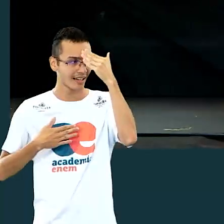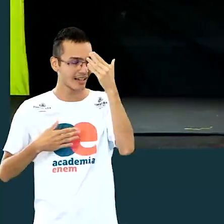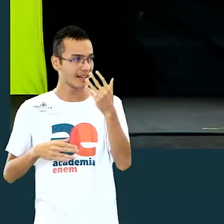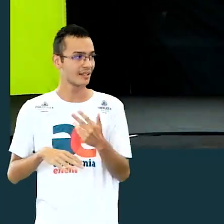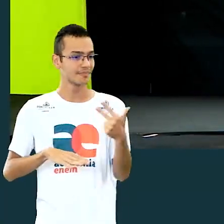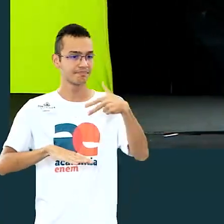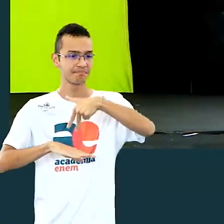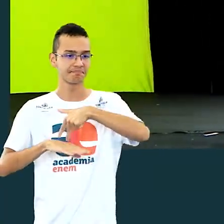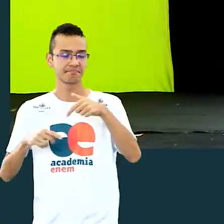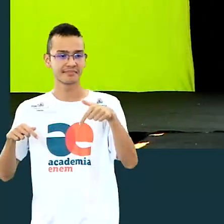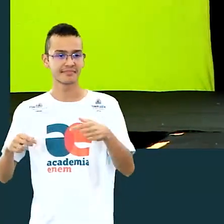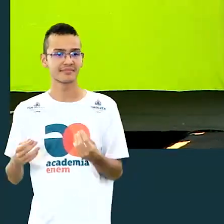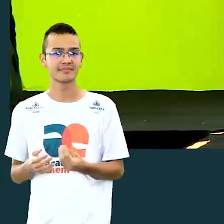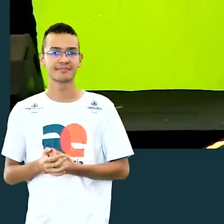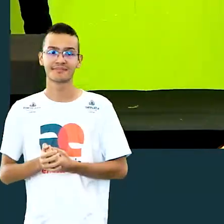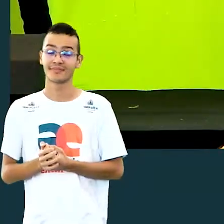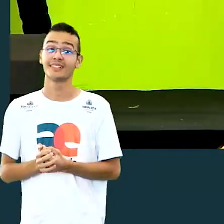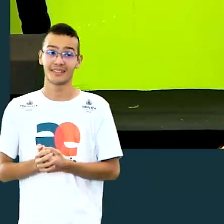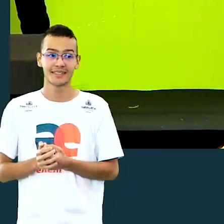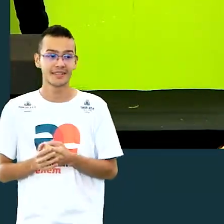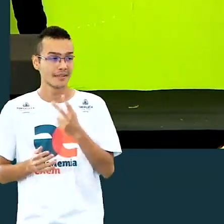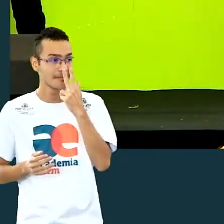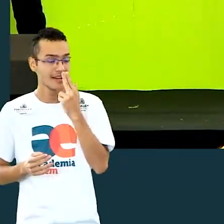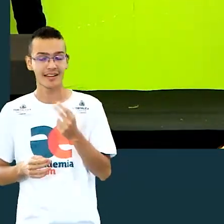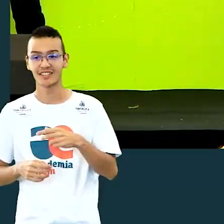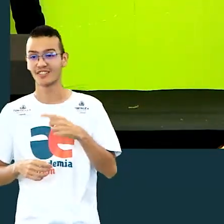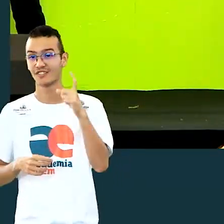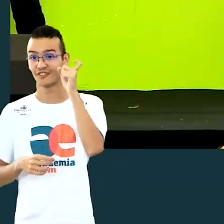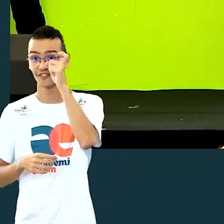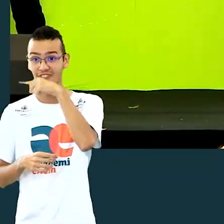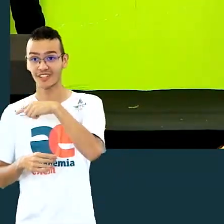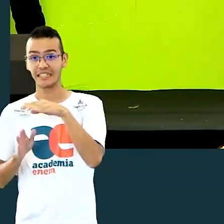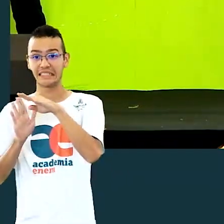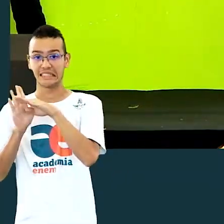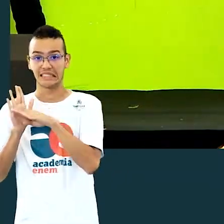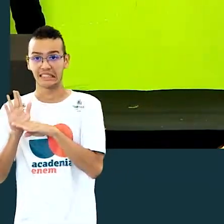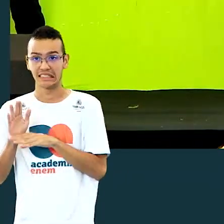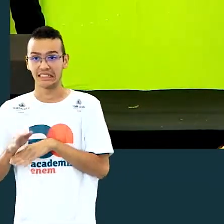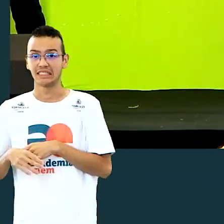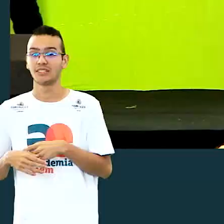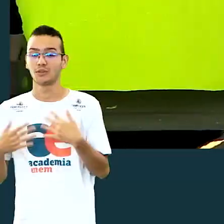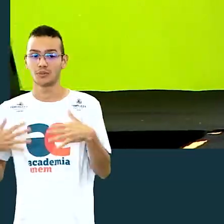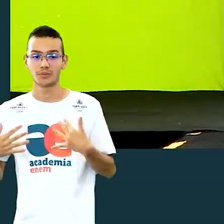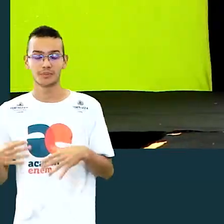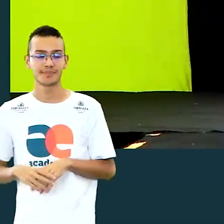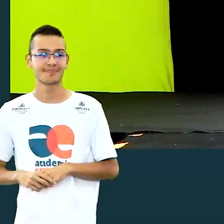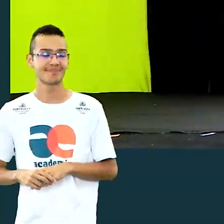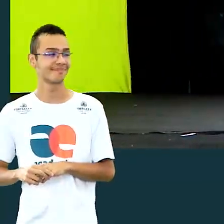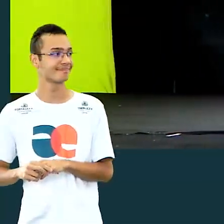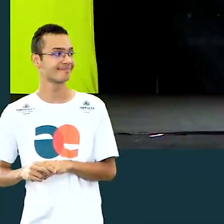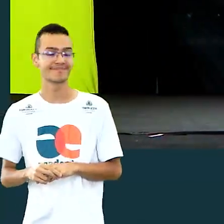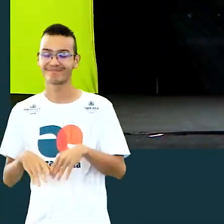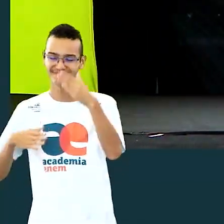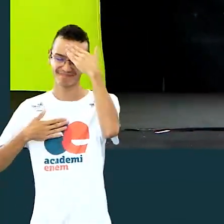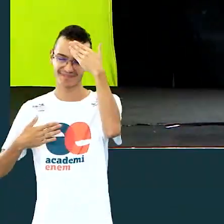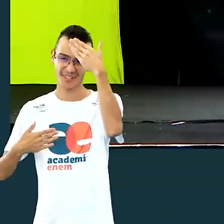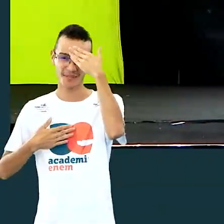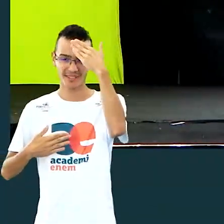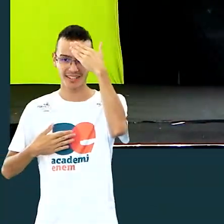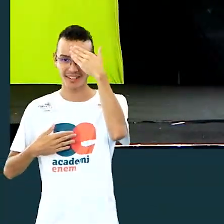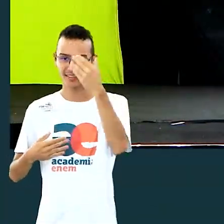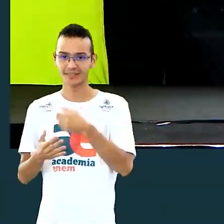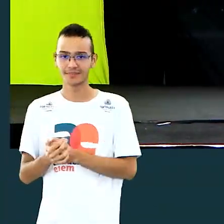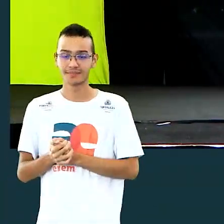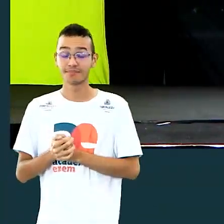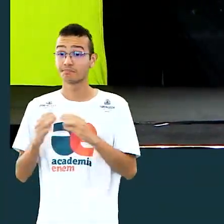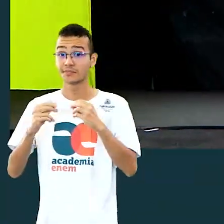horário complicado que você tem, vai dar um show hoje aqui. Valeu, obrigado, tamo junto. Valeu. E aí, galera, tudo bom?